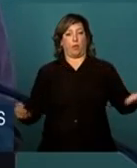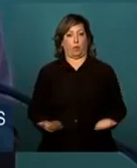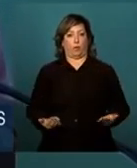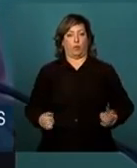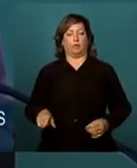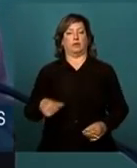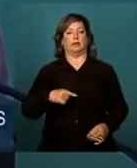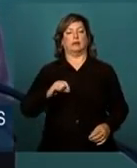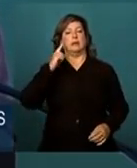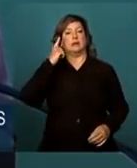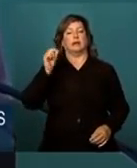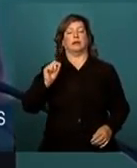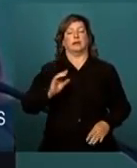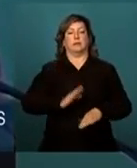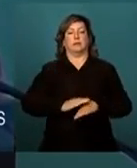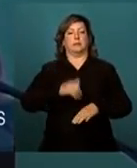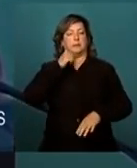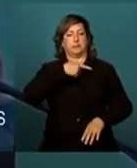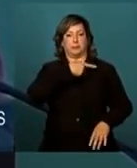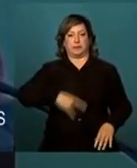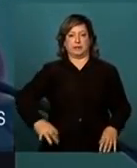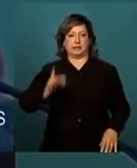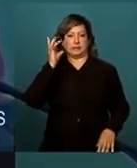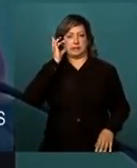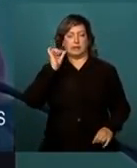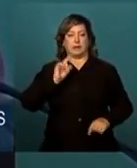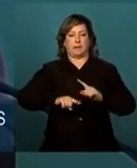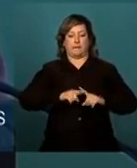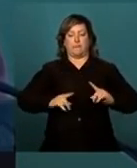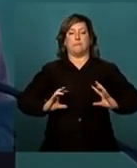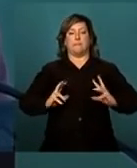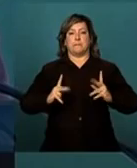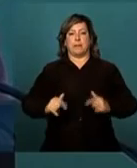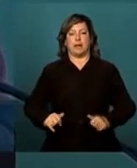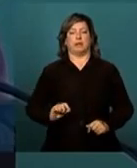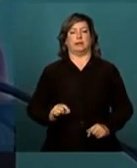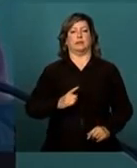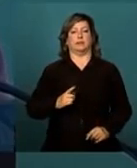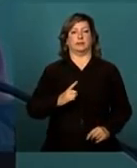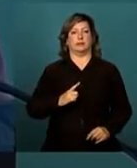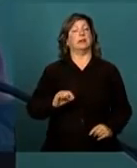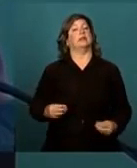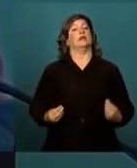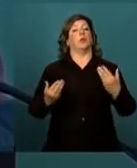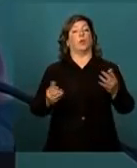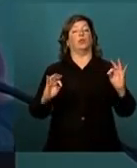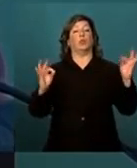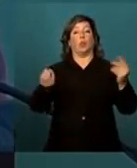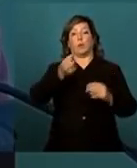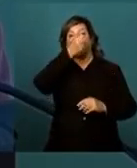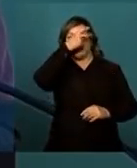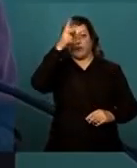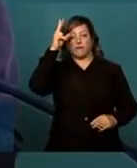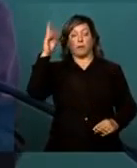programa idealizado pela nossa presidenta Dilma, está doando para todas as prefeituras do